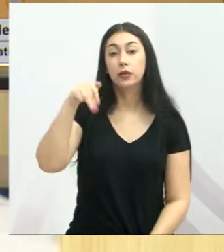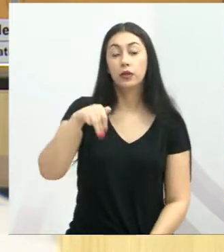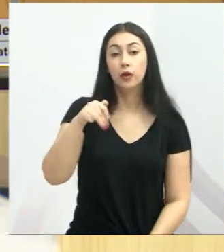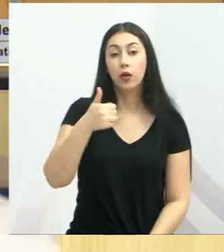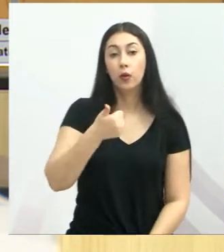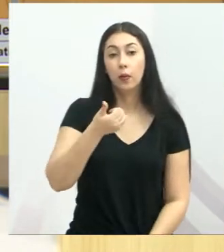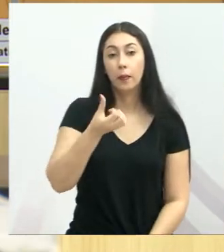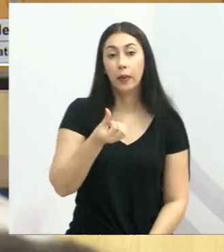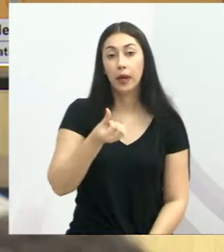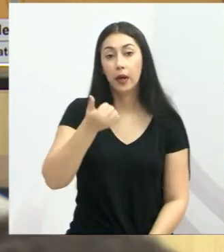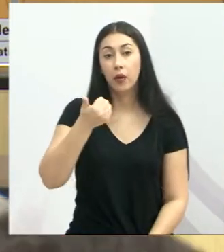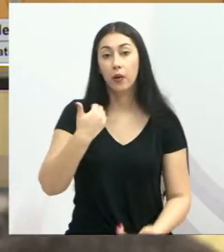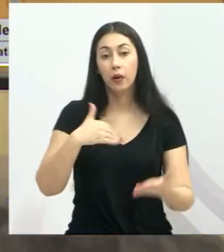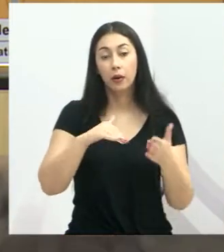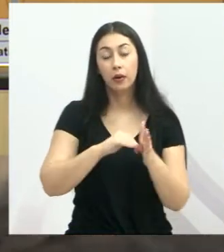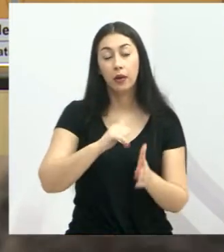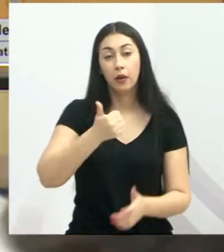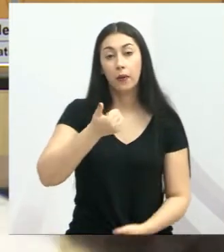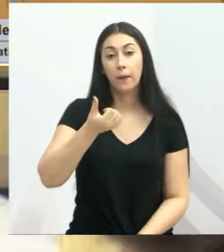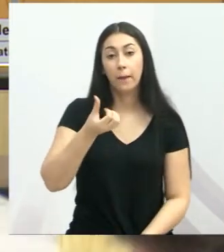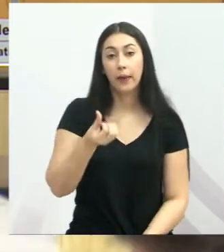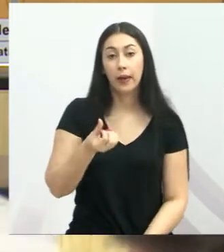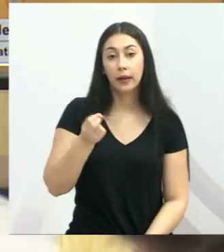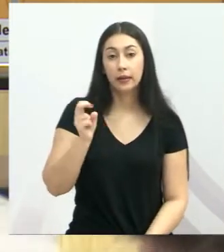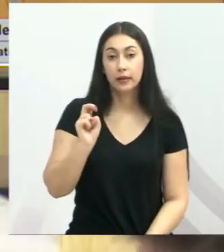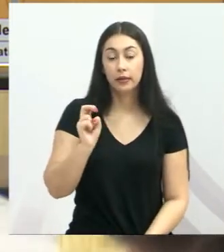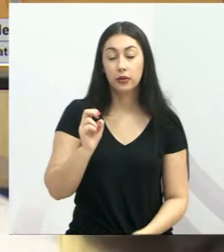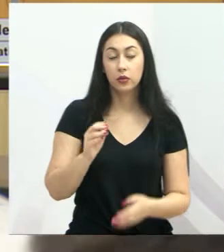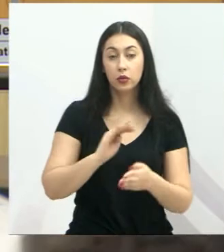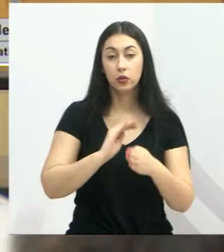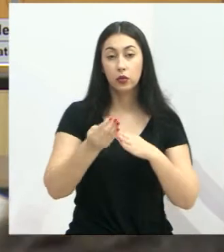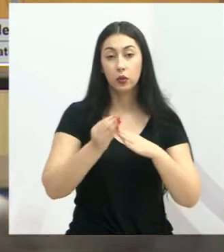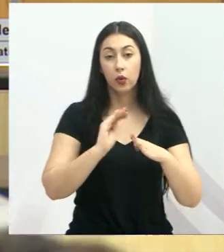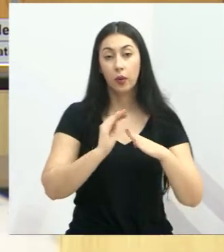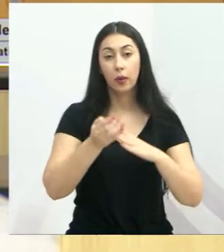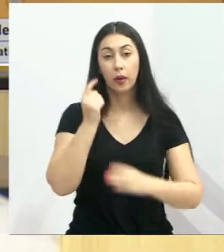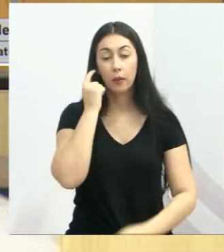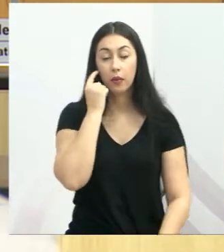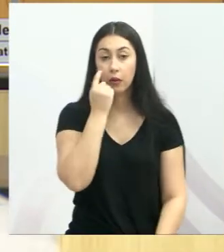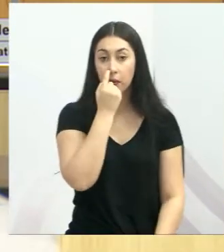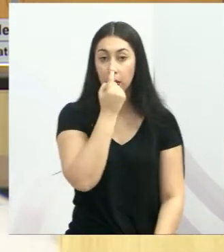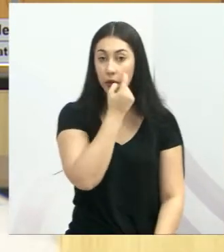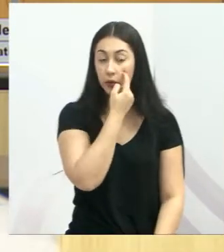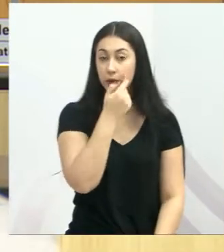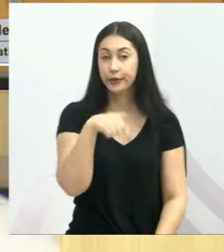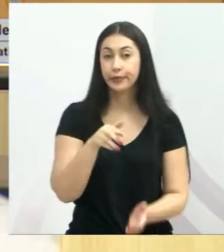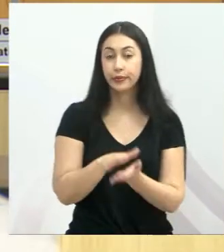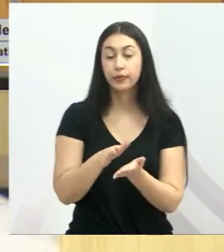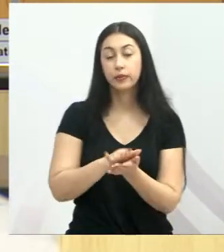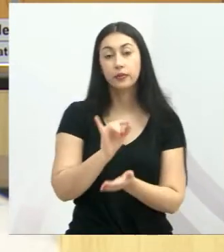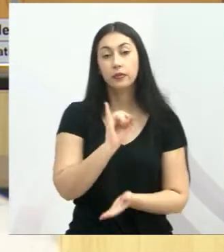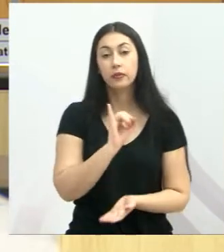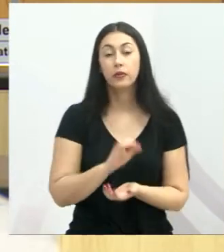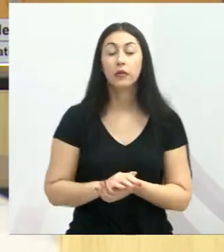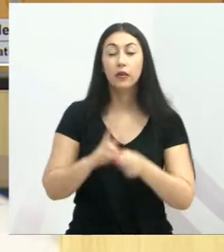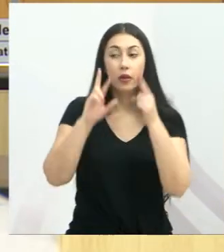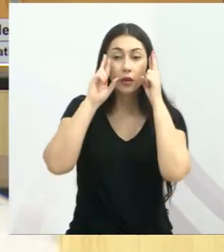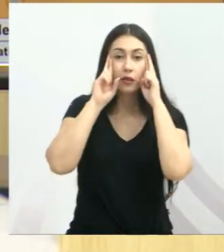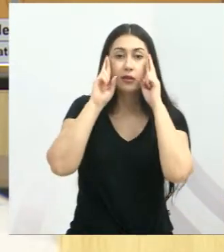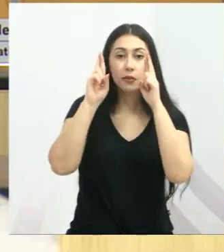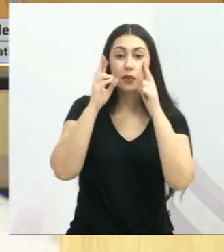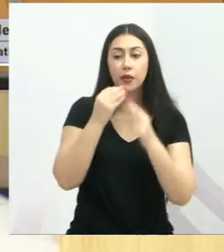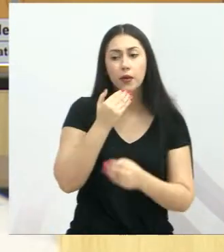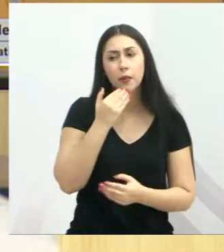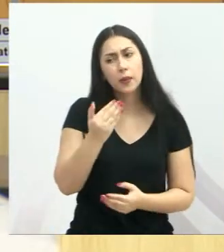KM 161 ao KM 165, no Parque Meia Lua, em Jacareí. Assim sendo, muito respeitosamente recorro